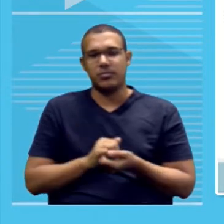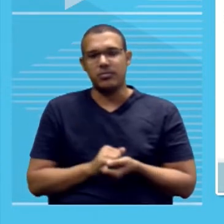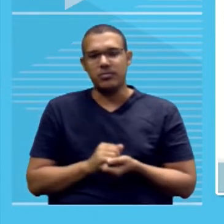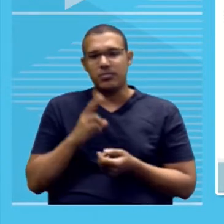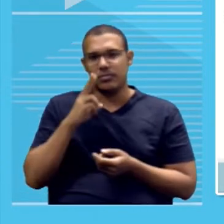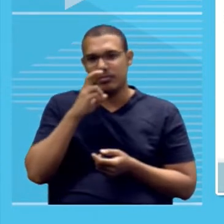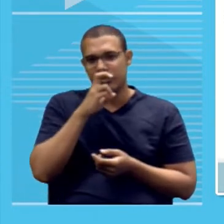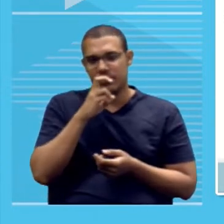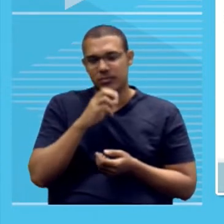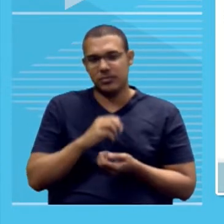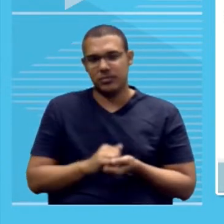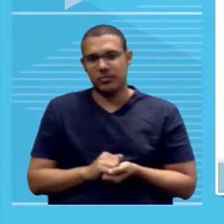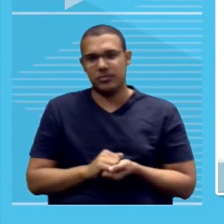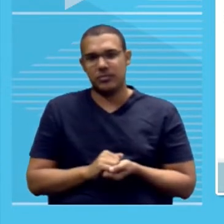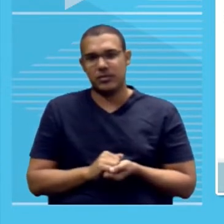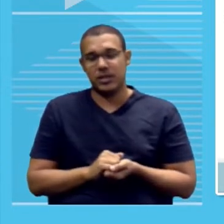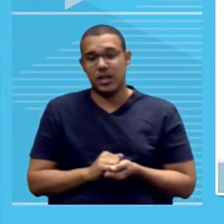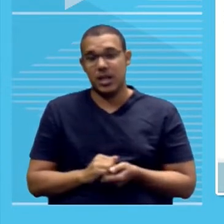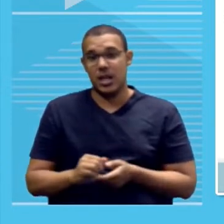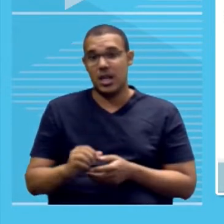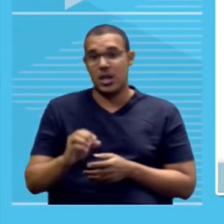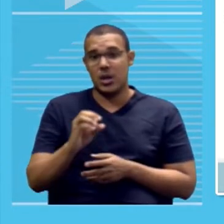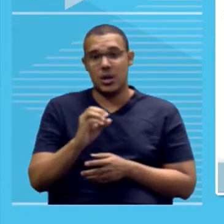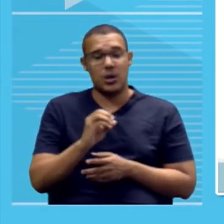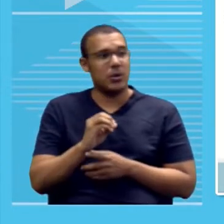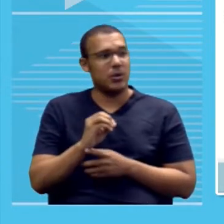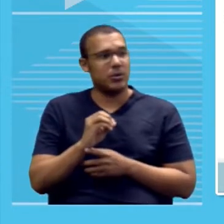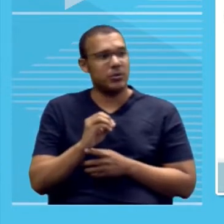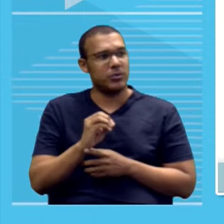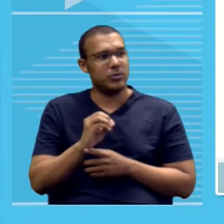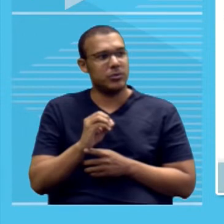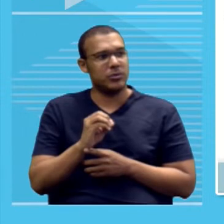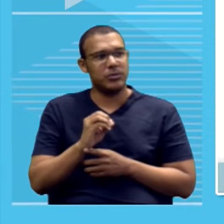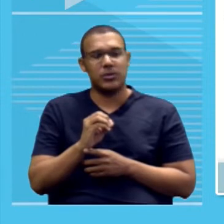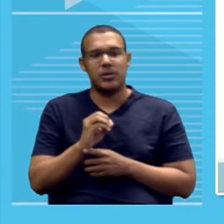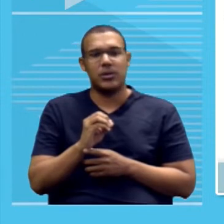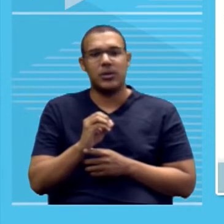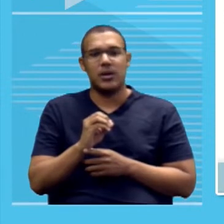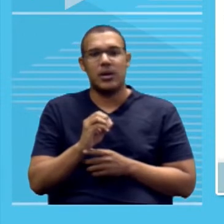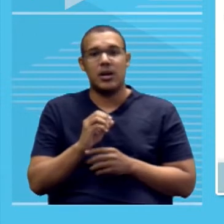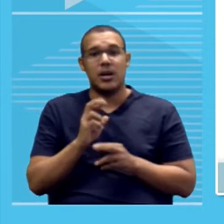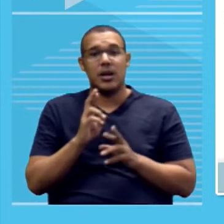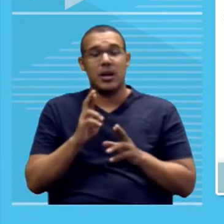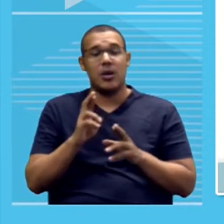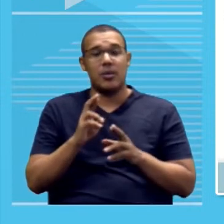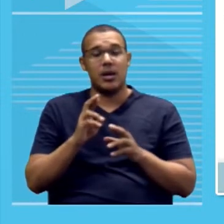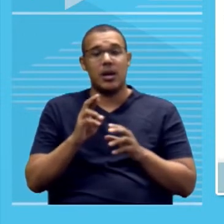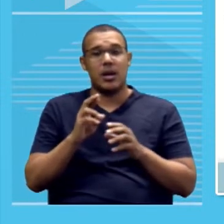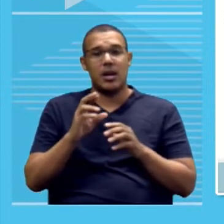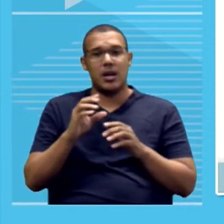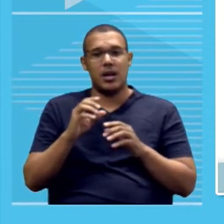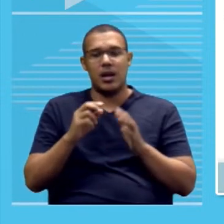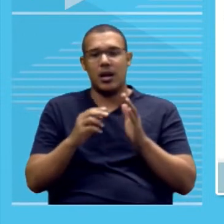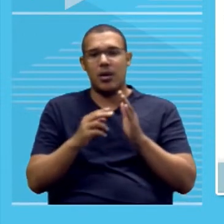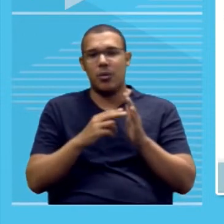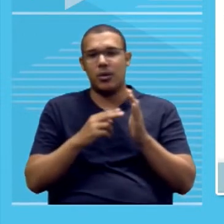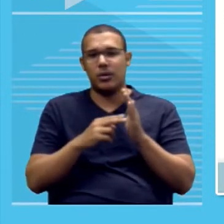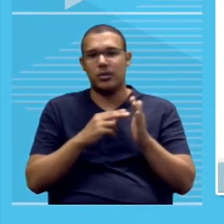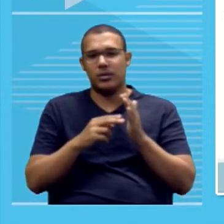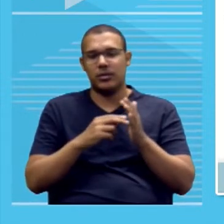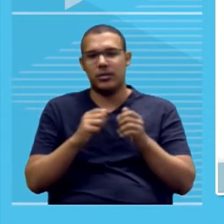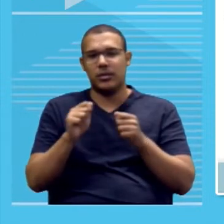resistência, ele é dado em ohm, tá bom? Em ohm, porque é em homenagem ao cientista que fez as leis